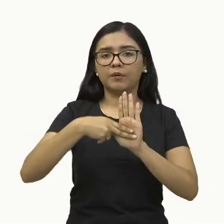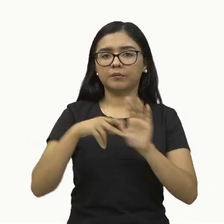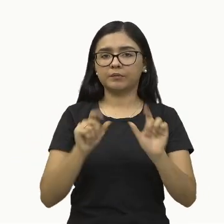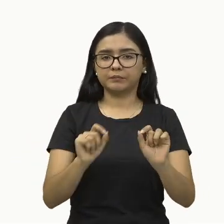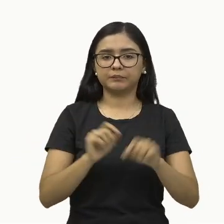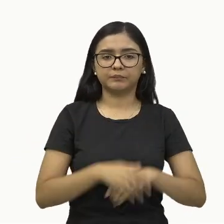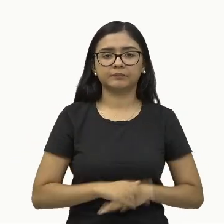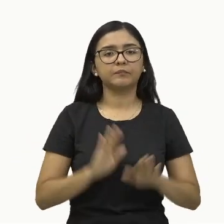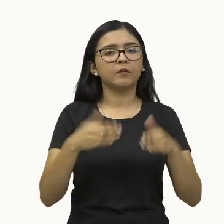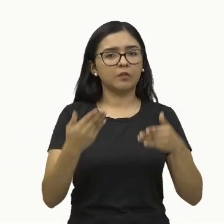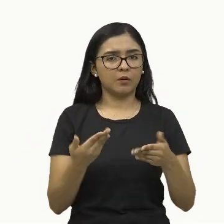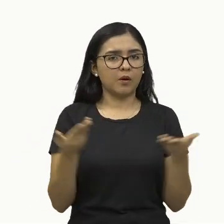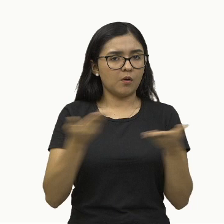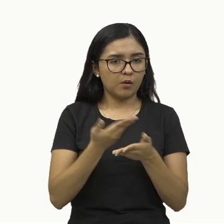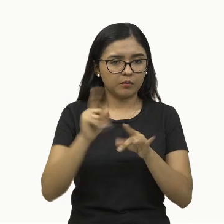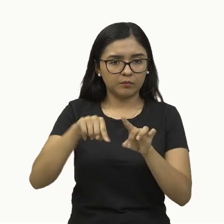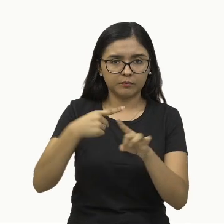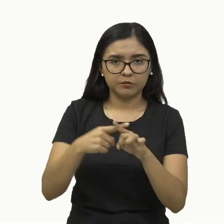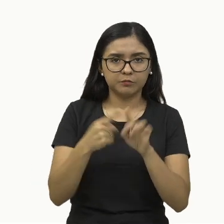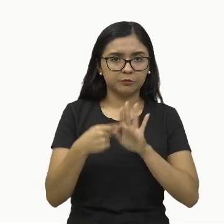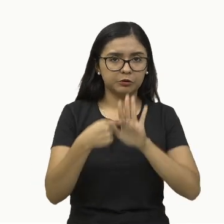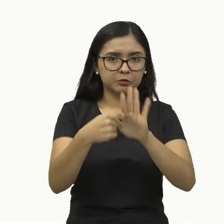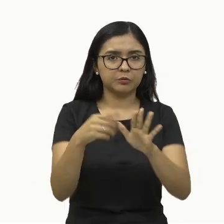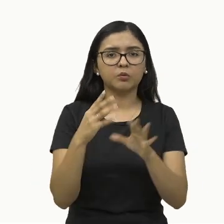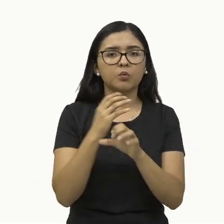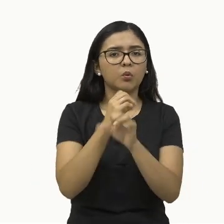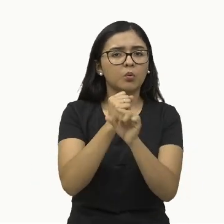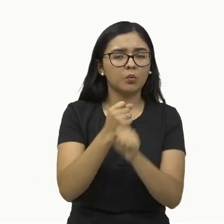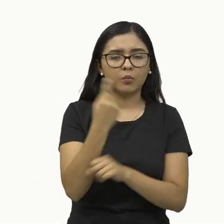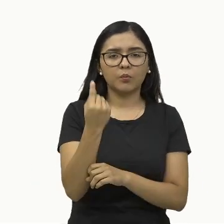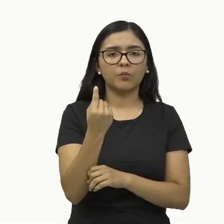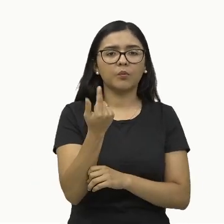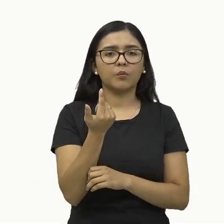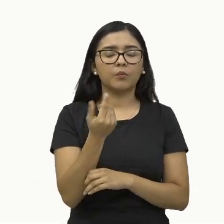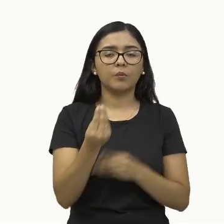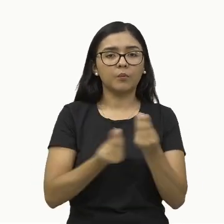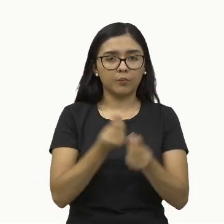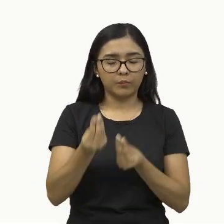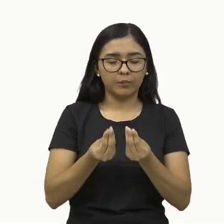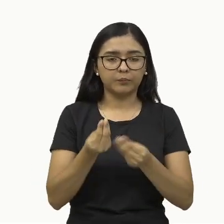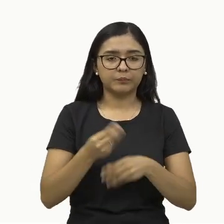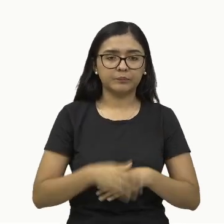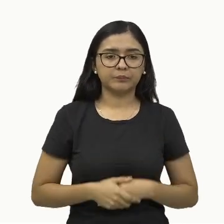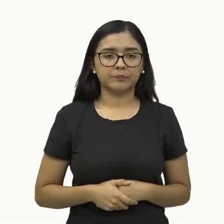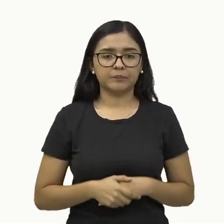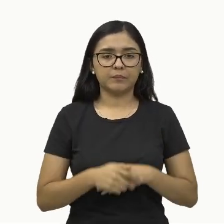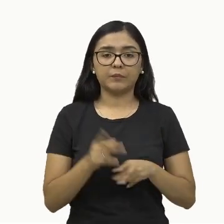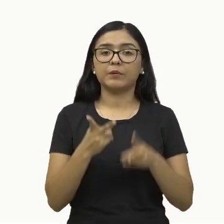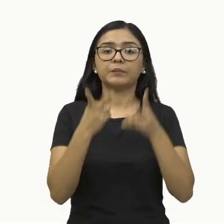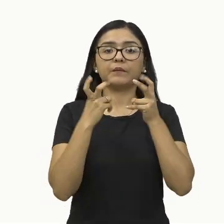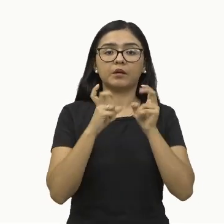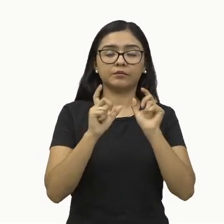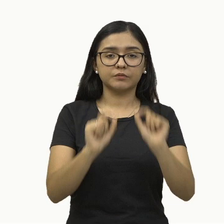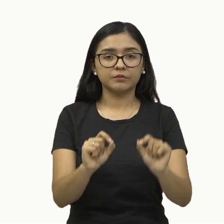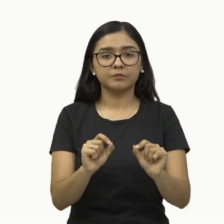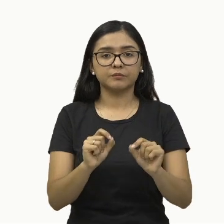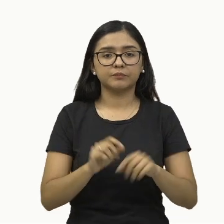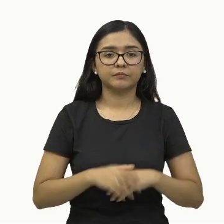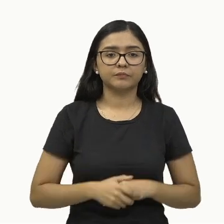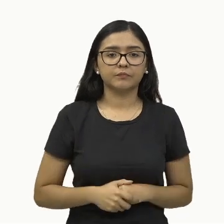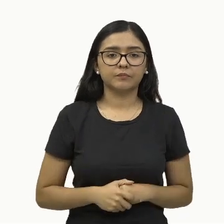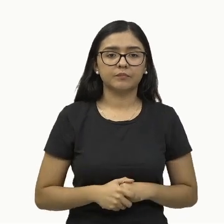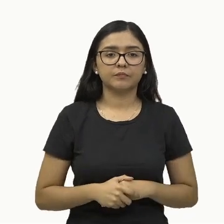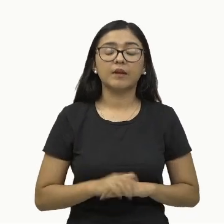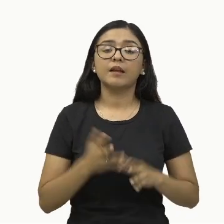Vamos lá fazer essa multiplicação, então? Como é que a gente vai resolver essa operação? Veja, ele quer que a